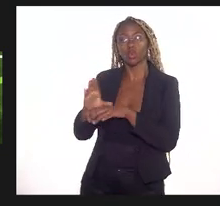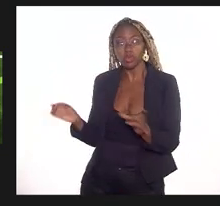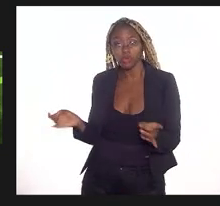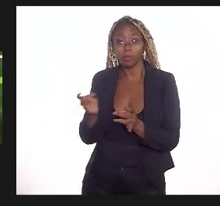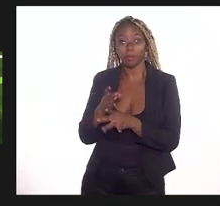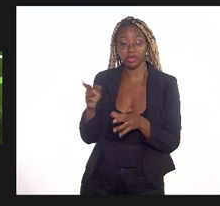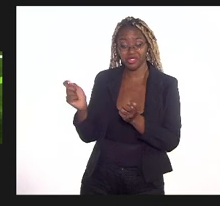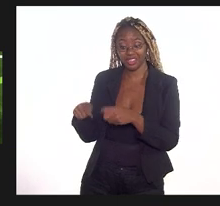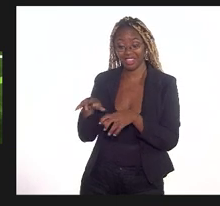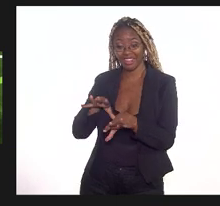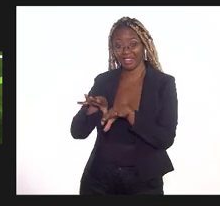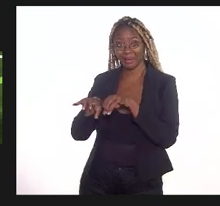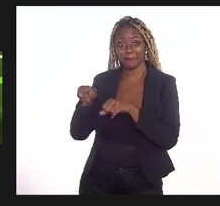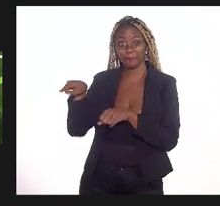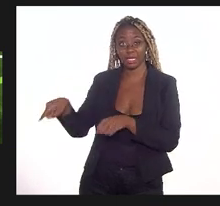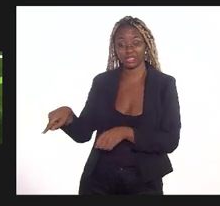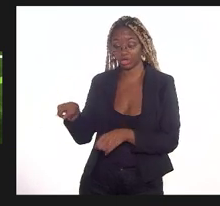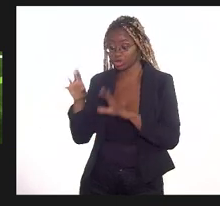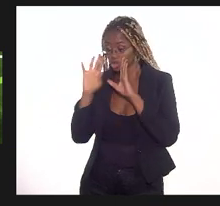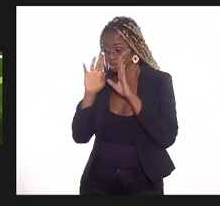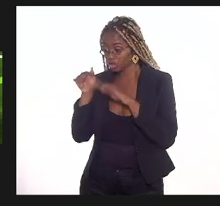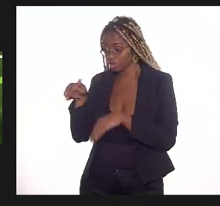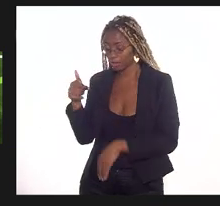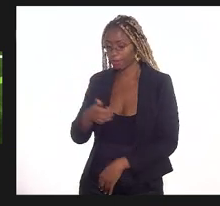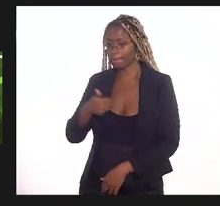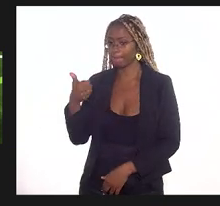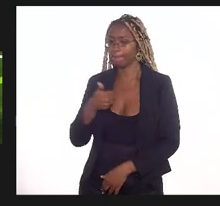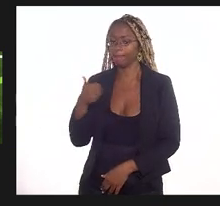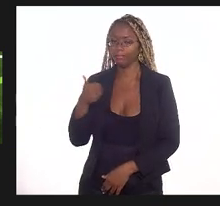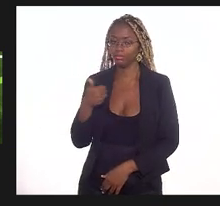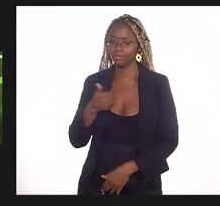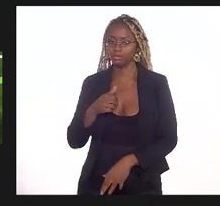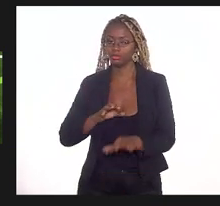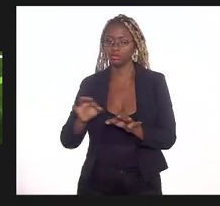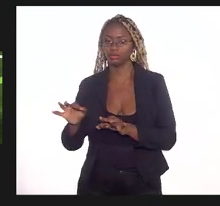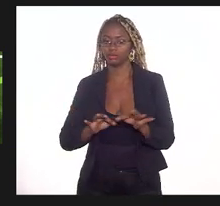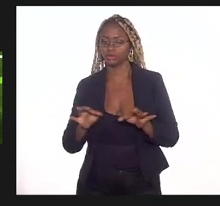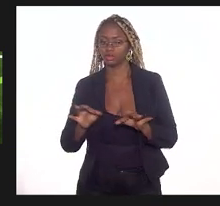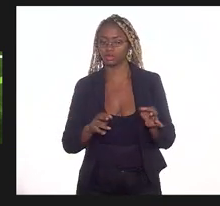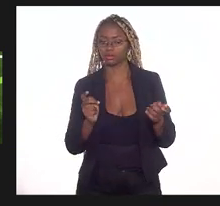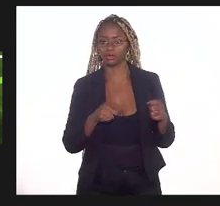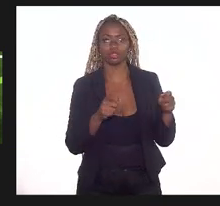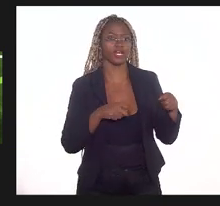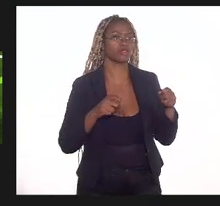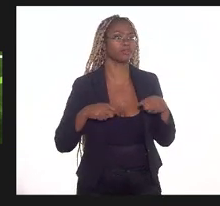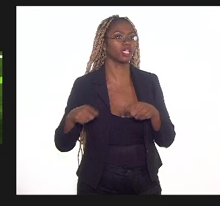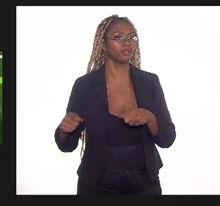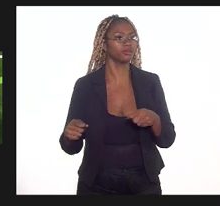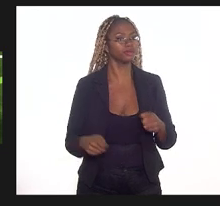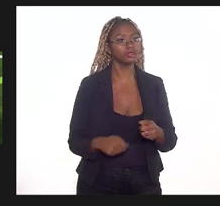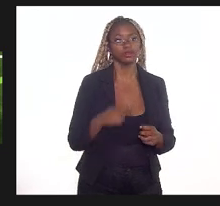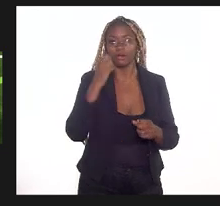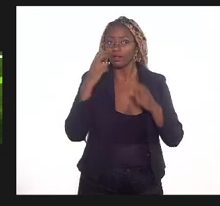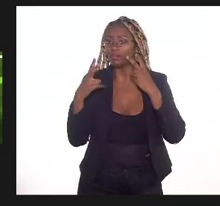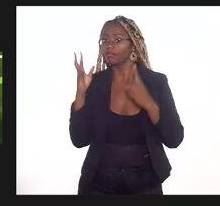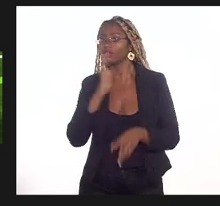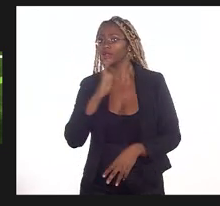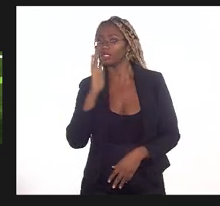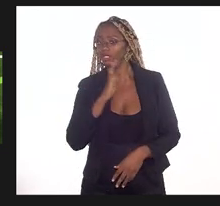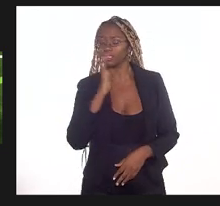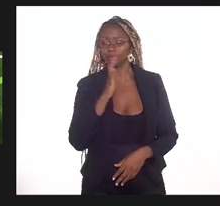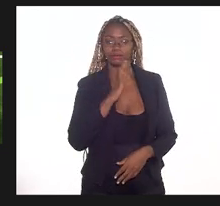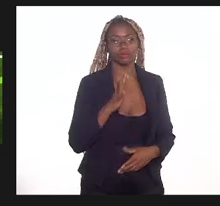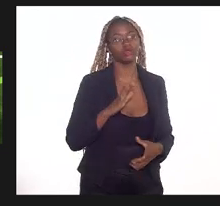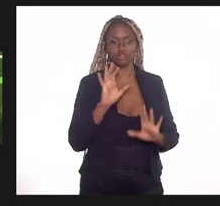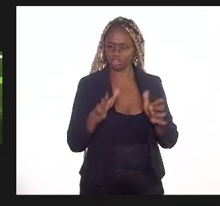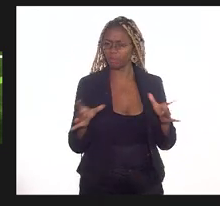atenção primária, para construção dessa capacitação mesmo, diagnóstico precoce na atenção primária. O módulo do curso